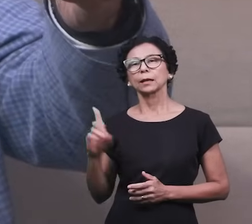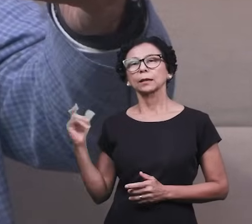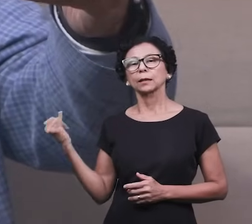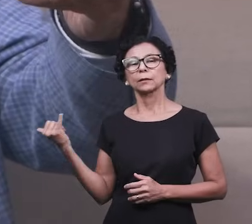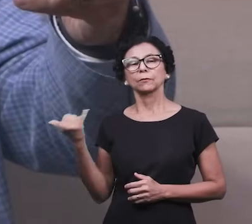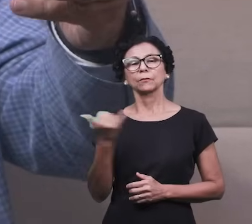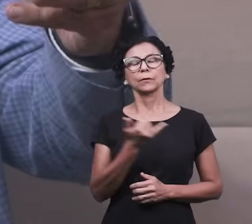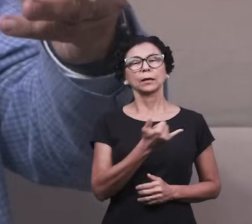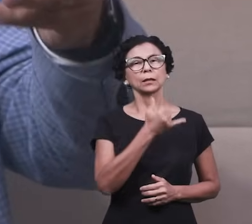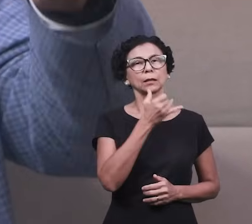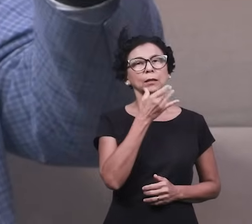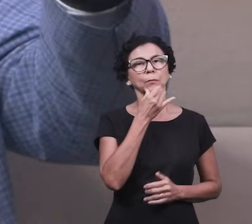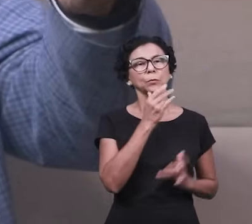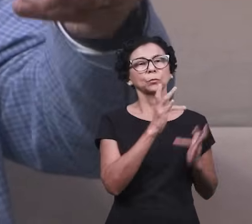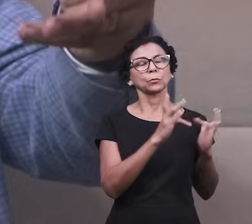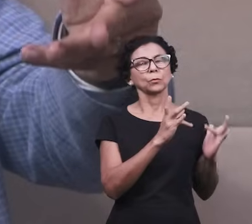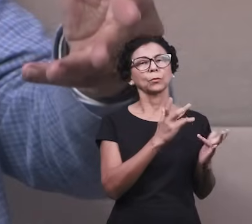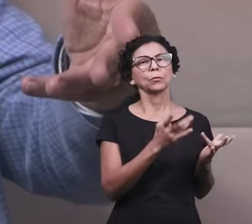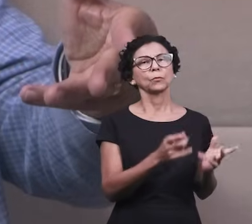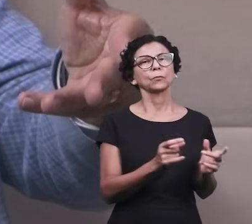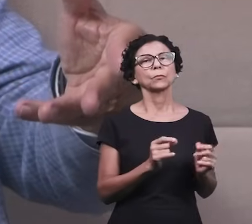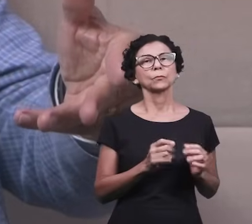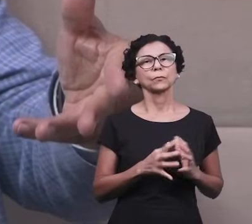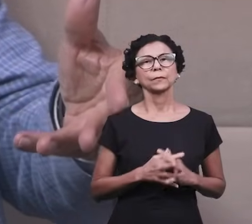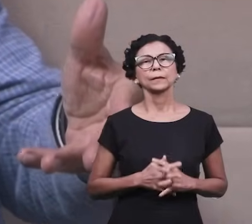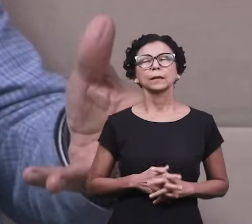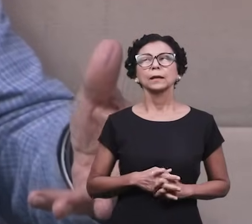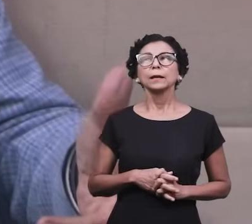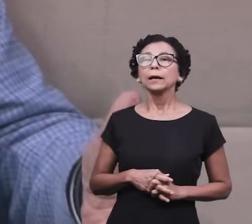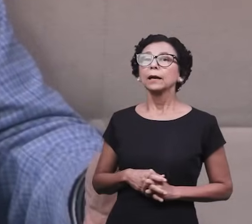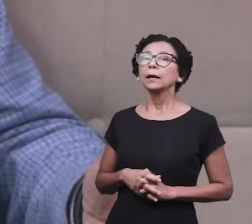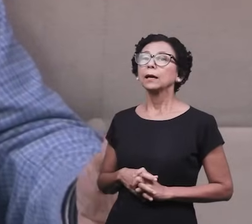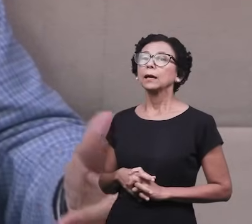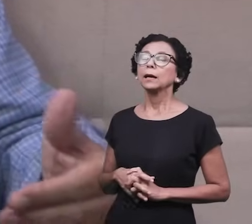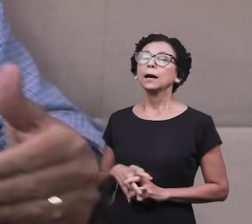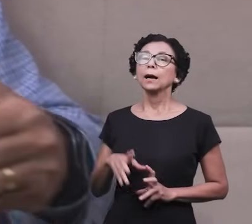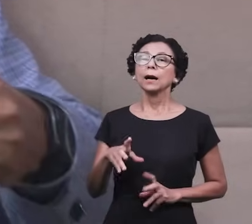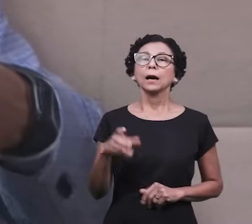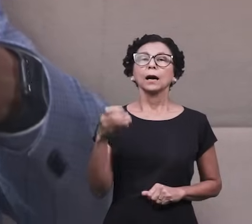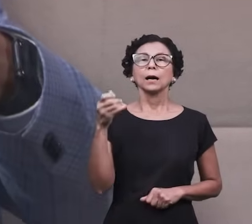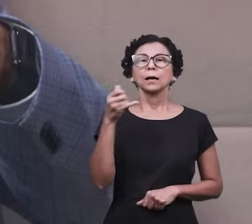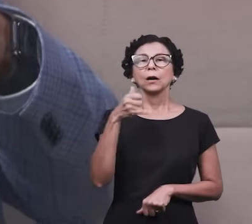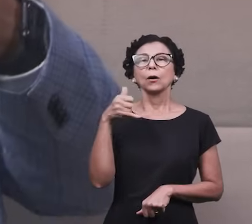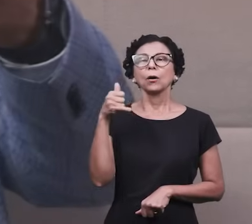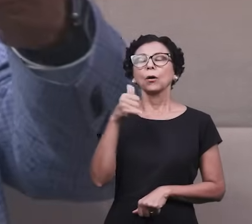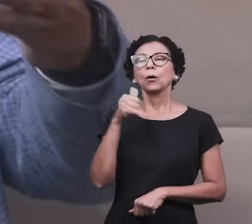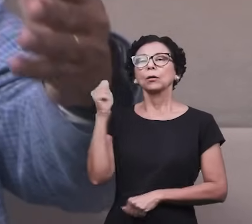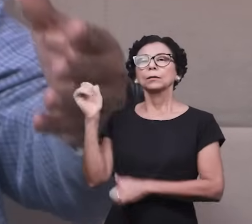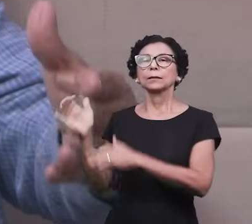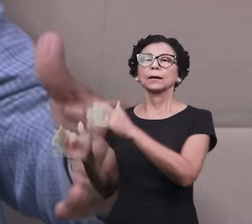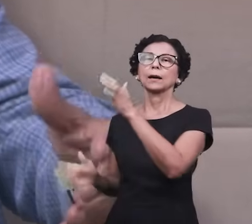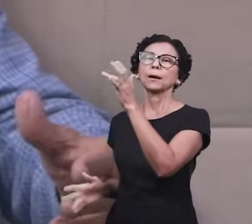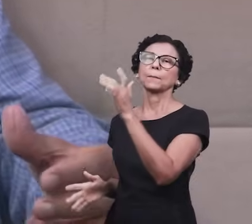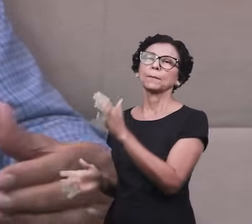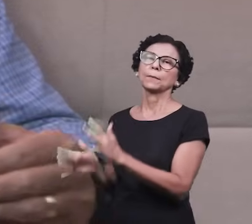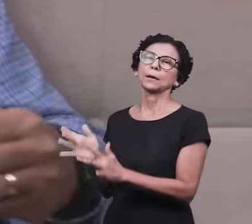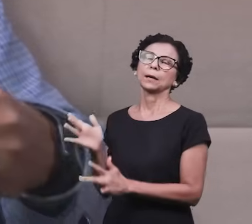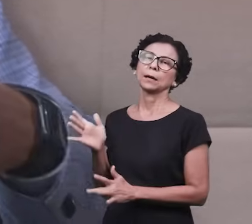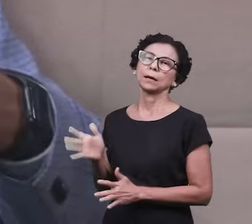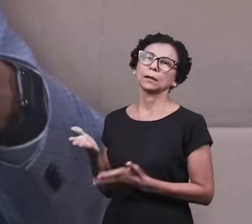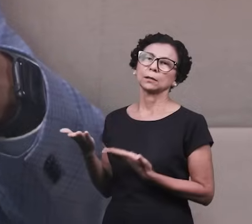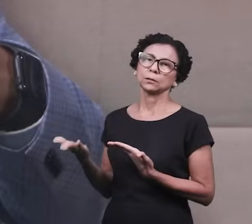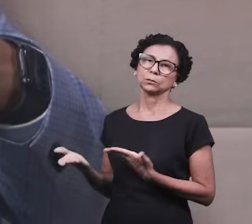unguento que é derramado sobre a noiva, que tem um bom cheiro,